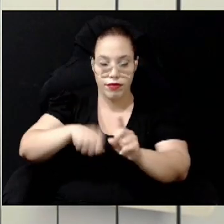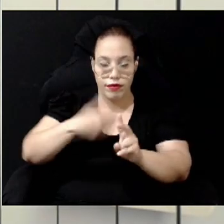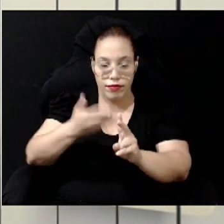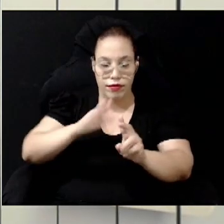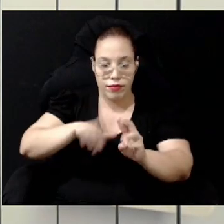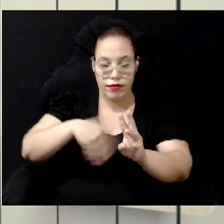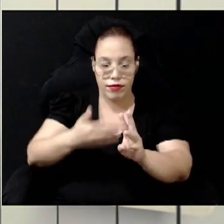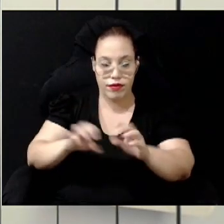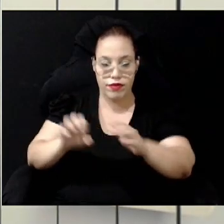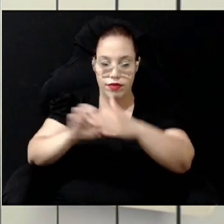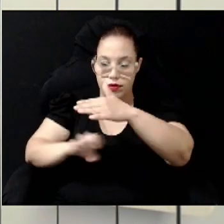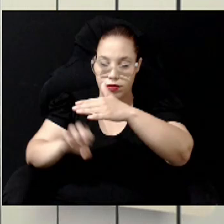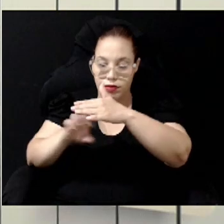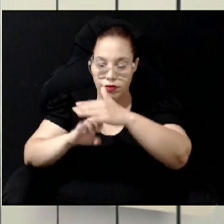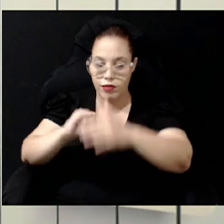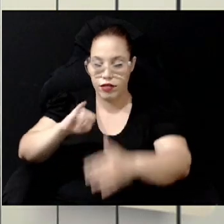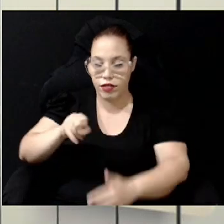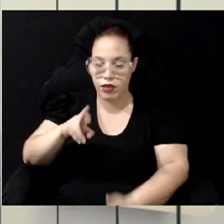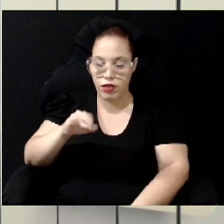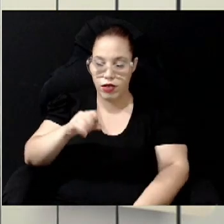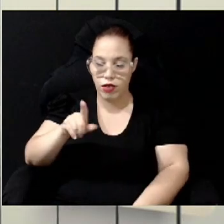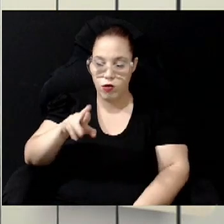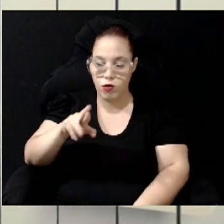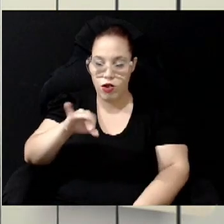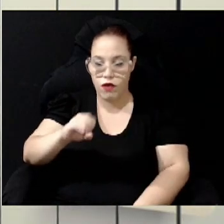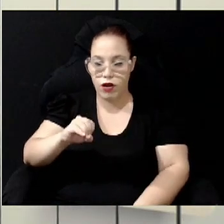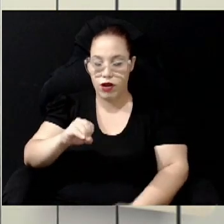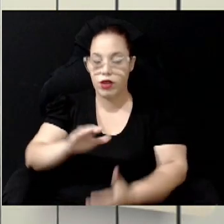empresarial José Bonifácio Coutinho Nogueira.